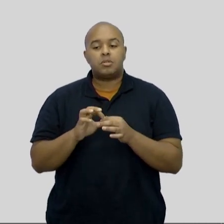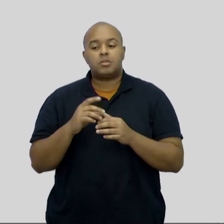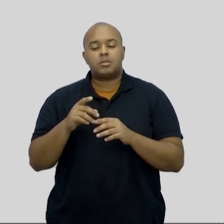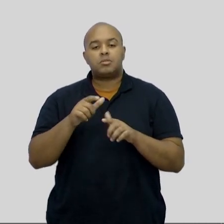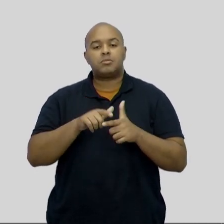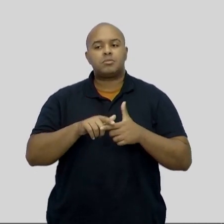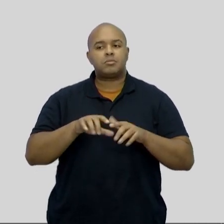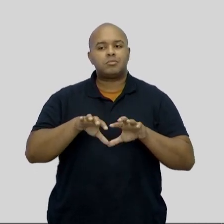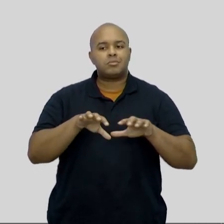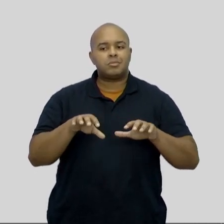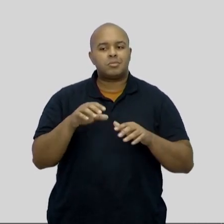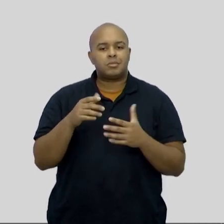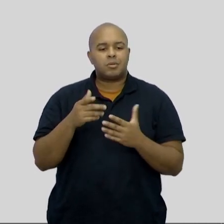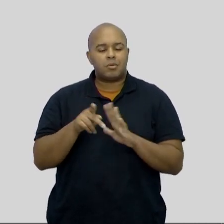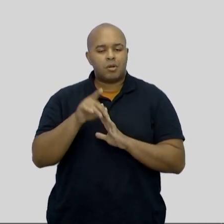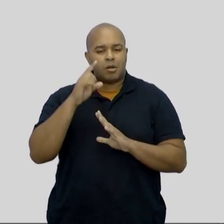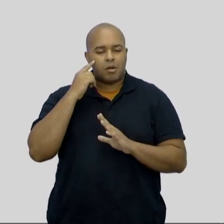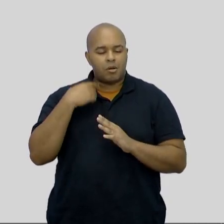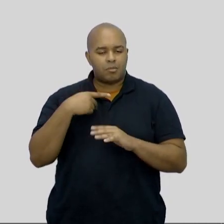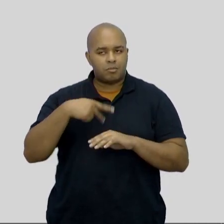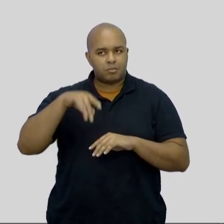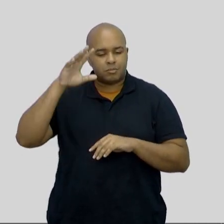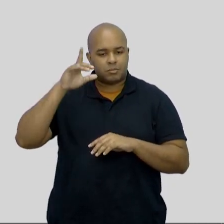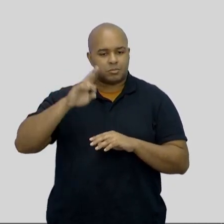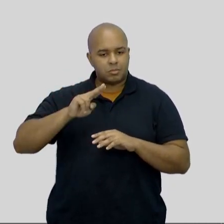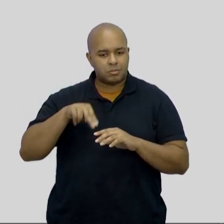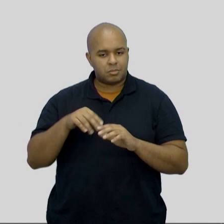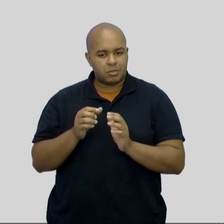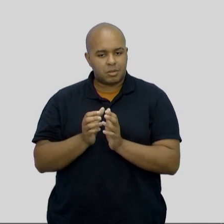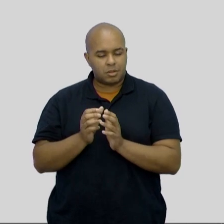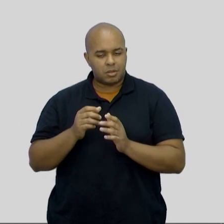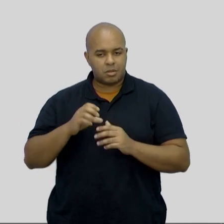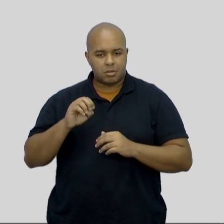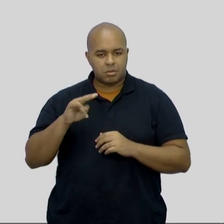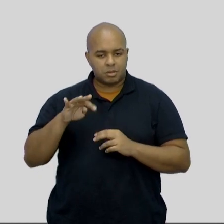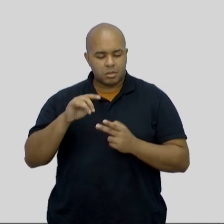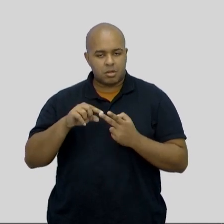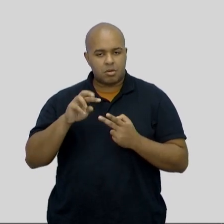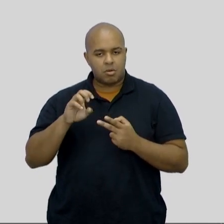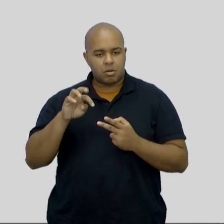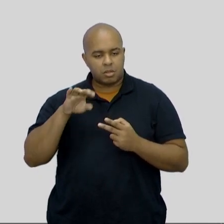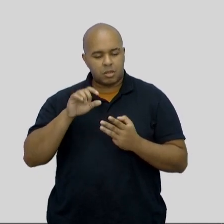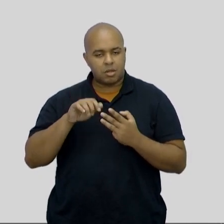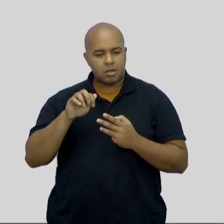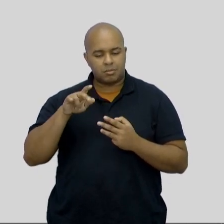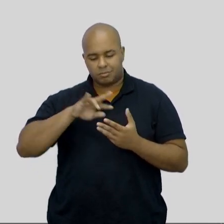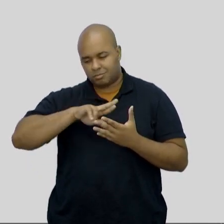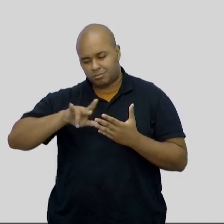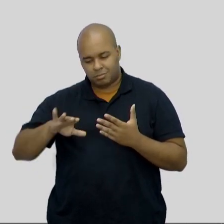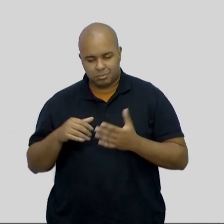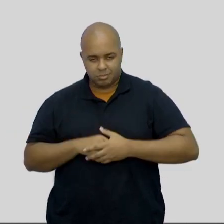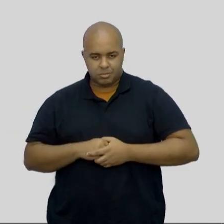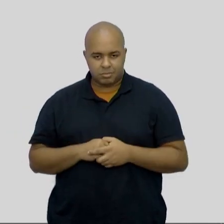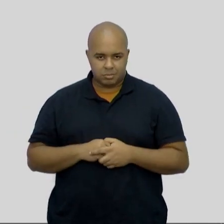das divisões da África utilizada pela ONU. Então a gente tem África Ocidental, África Oriental, África Austral e etc.